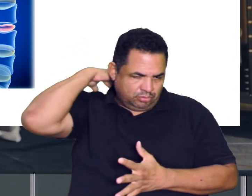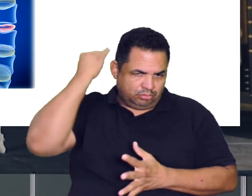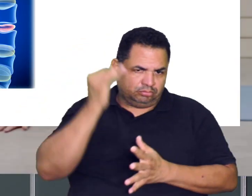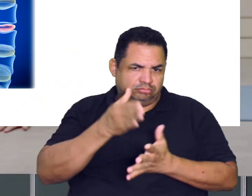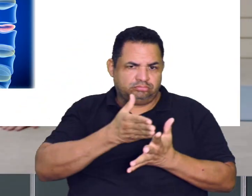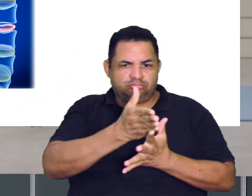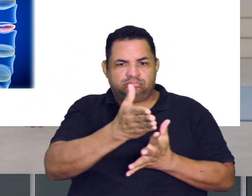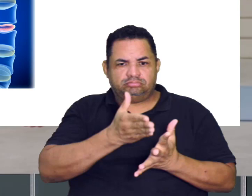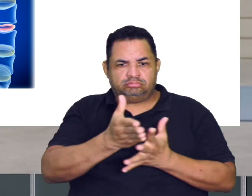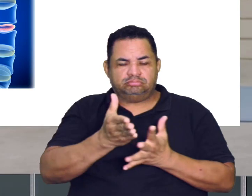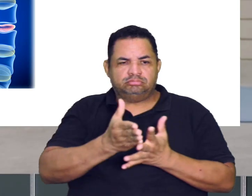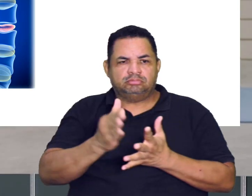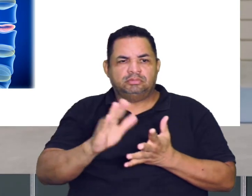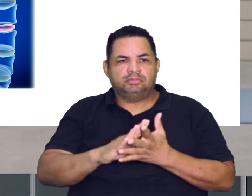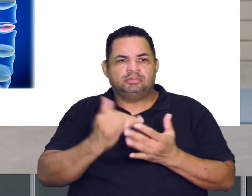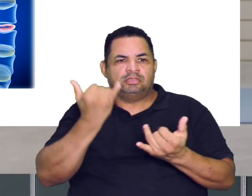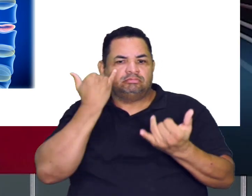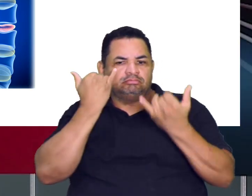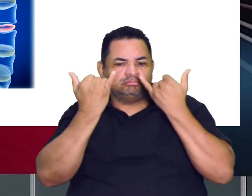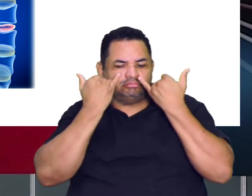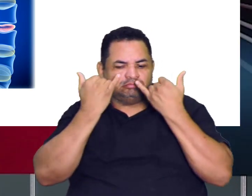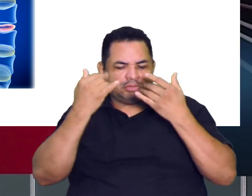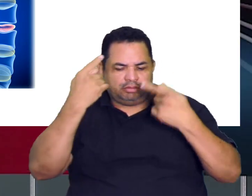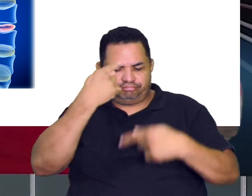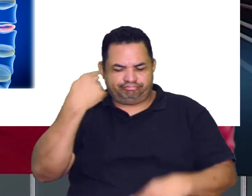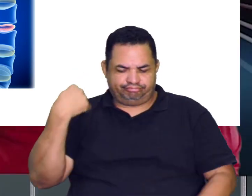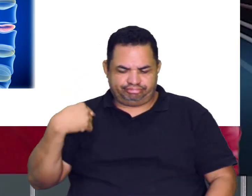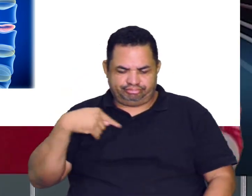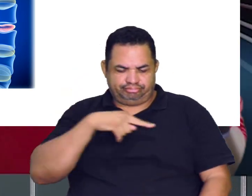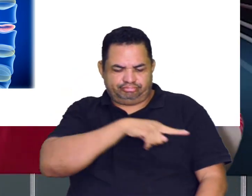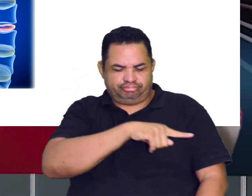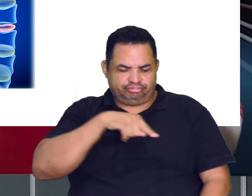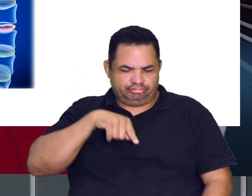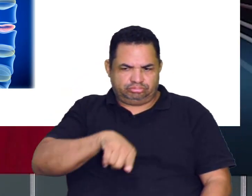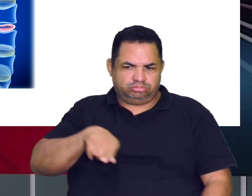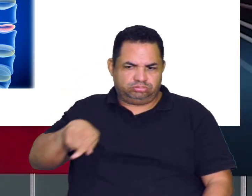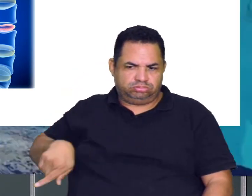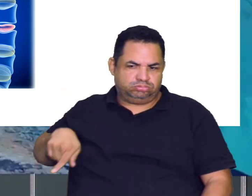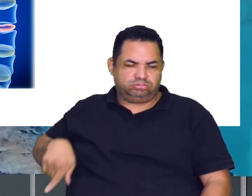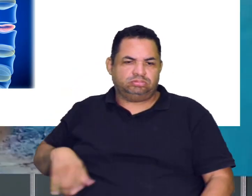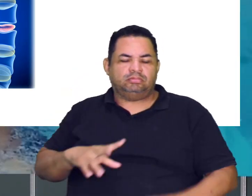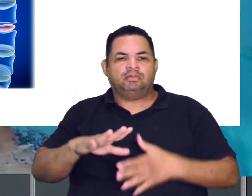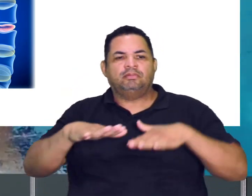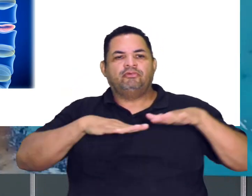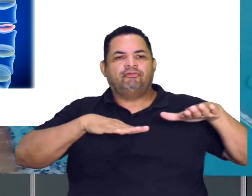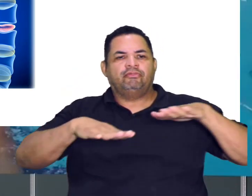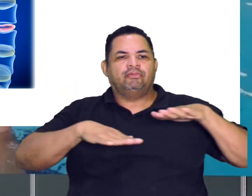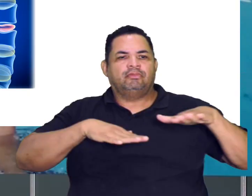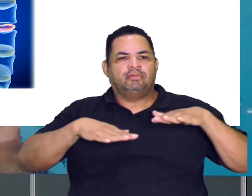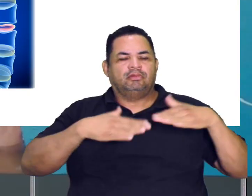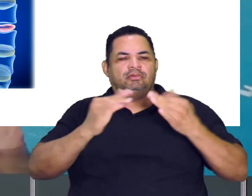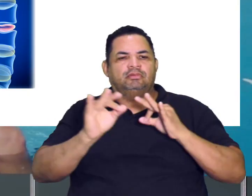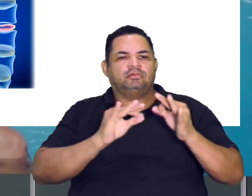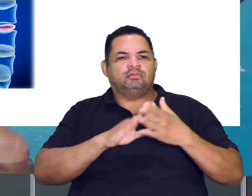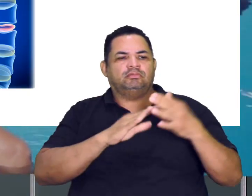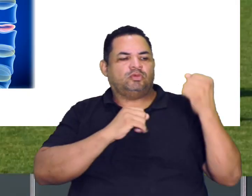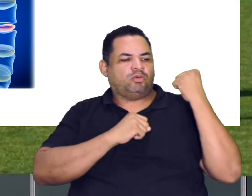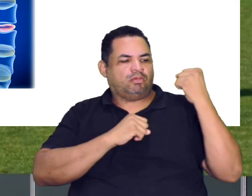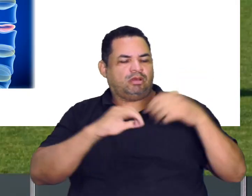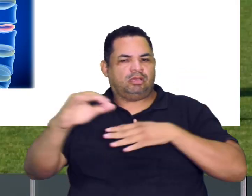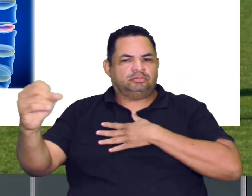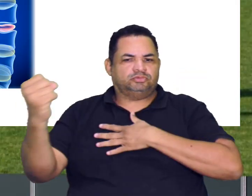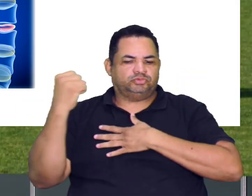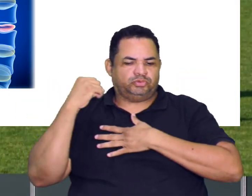que mandam as informações, que mandam os impulsos nervosos para que a gente movimente um dedo, movimente um braço, movimente